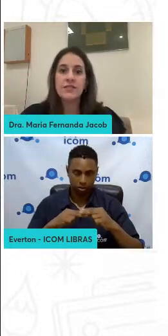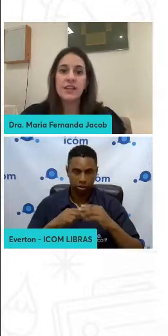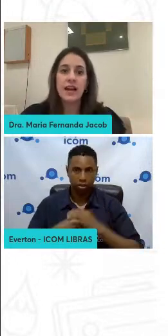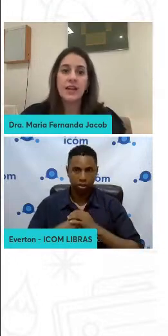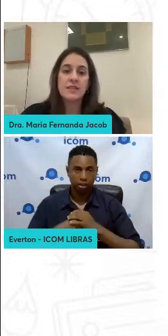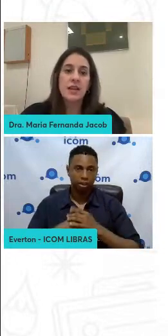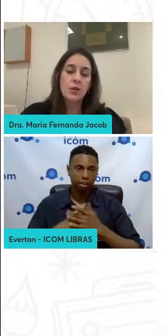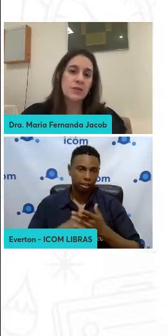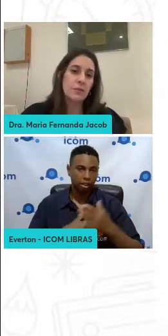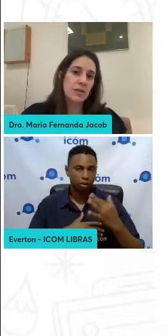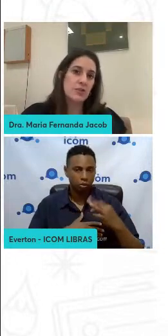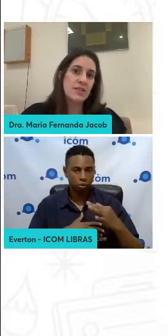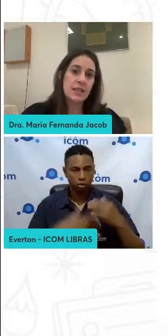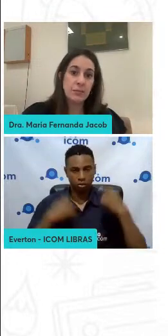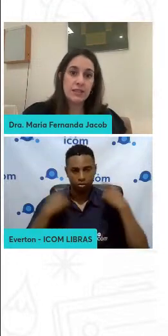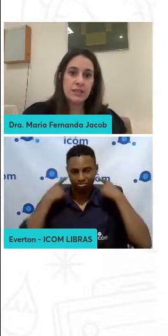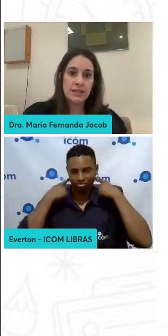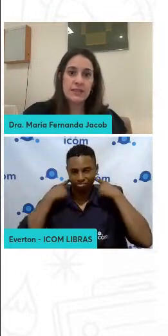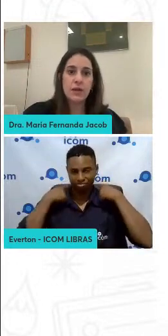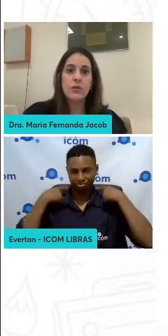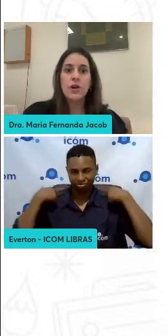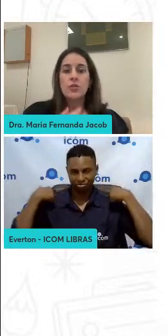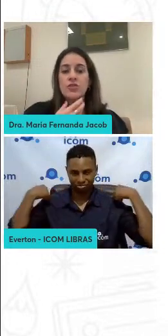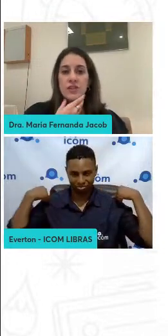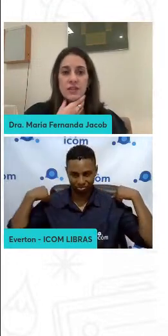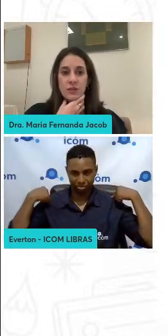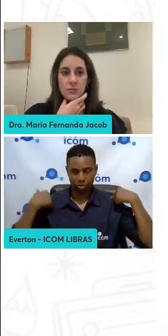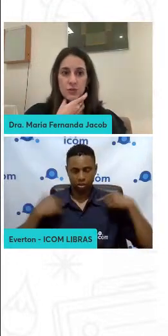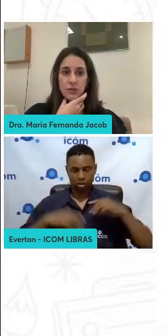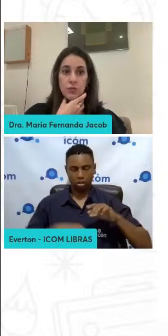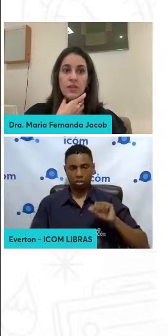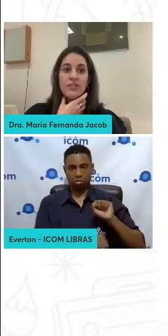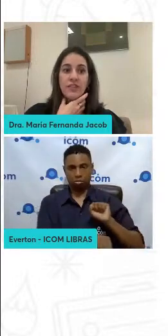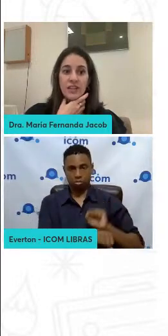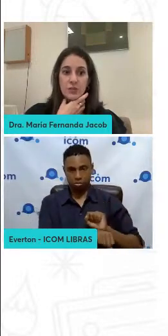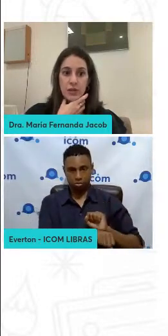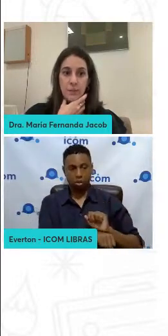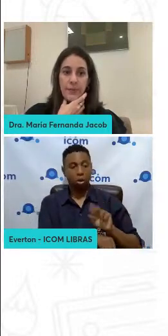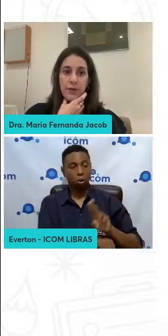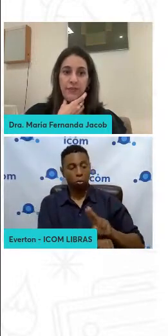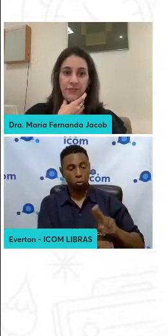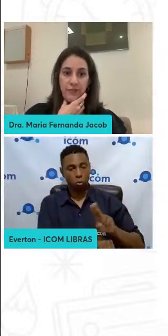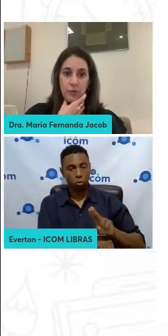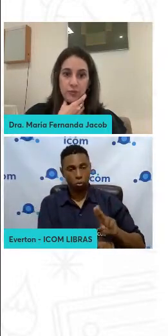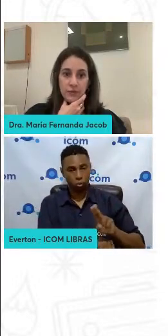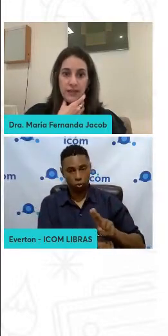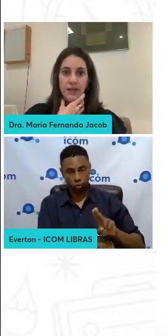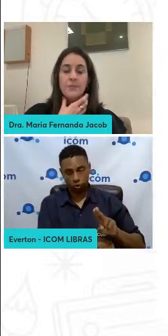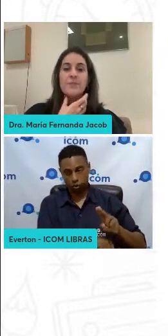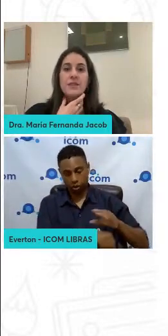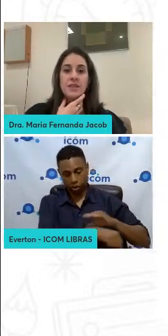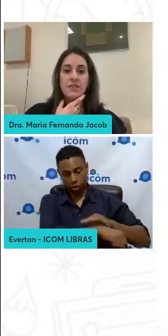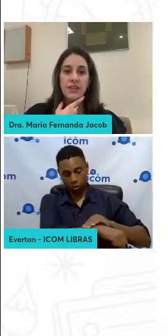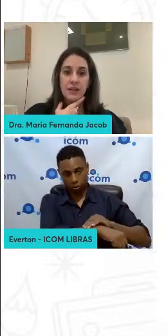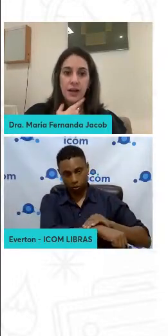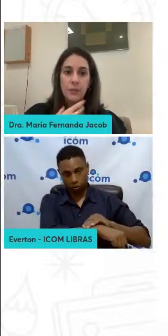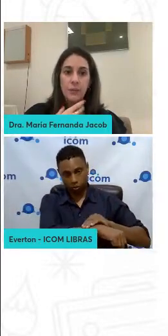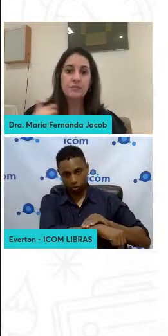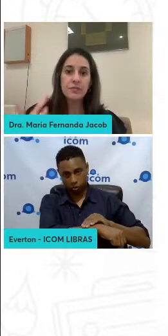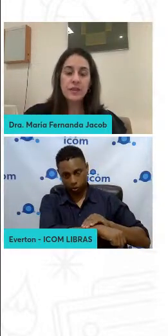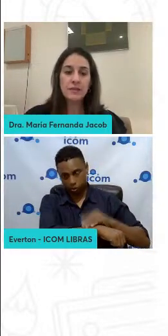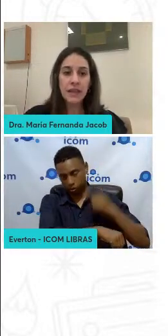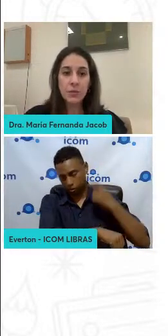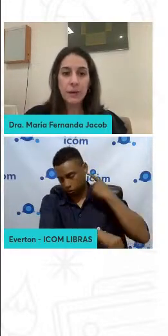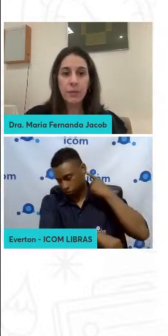dores cervicais, o trabalho de estabilização, utilizando a musculatura flexora profunda